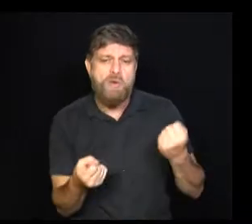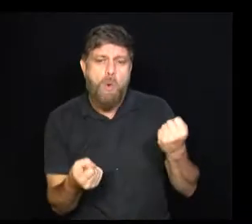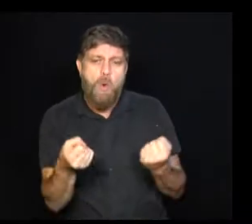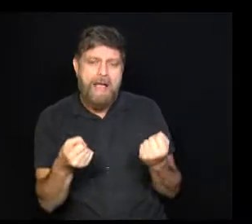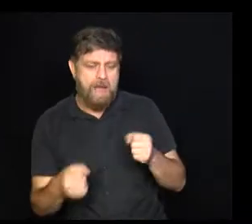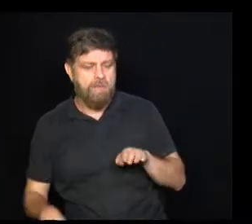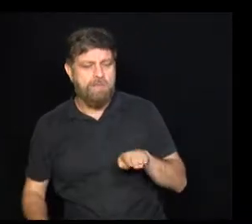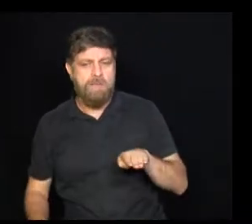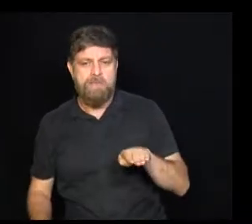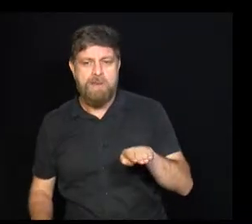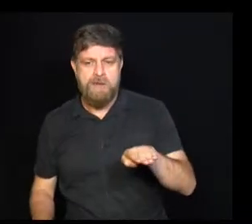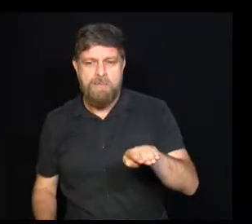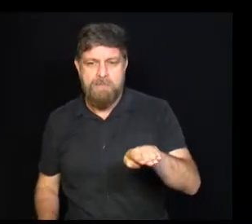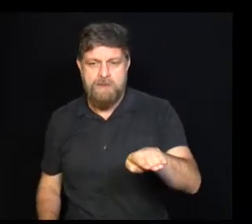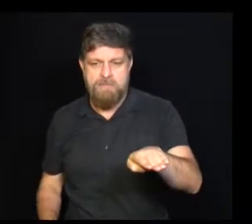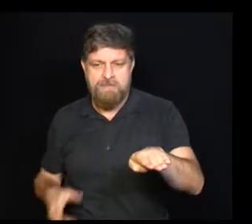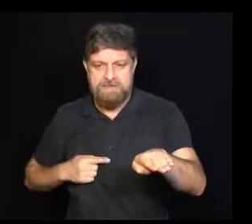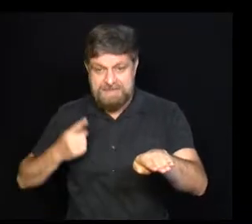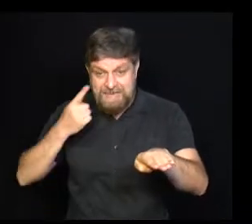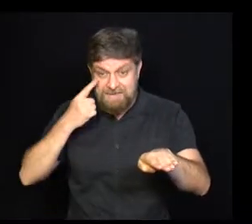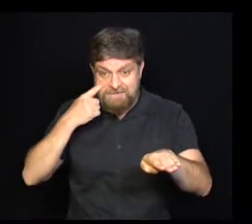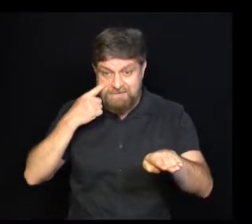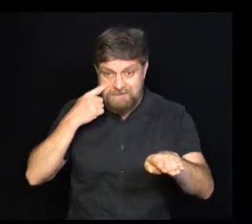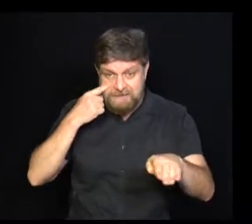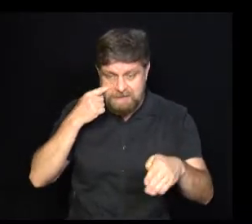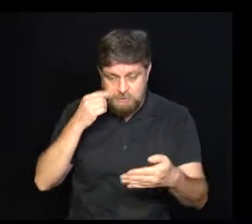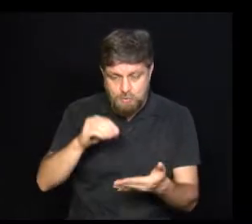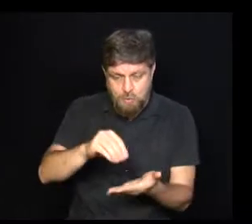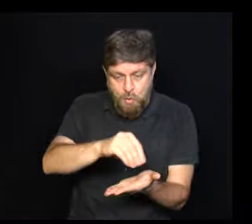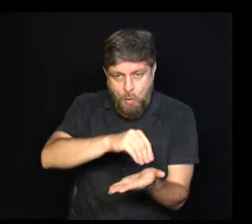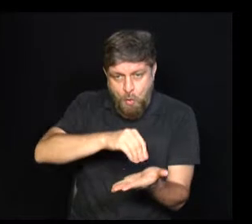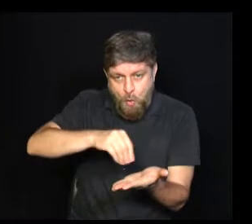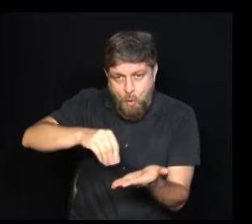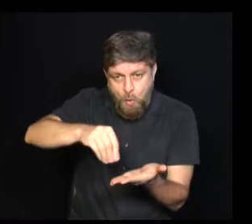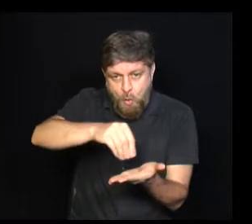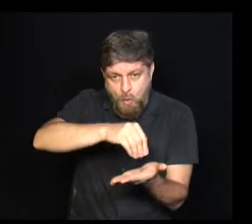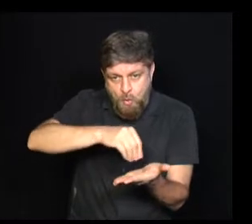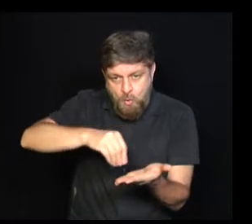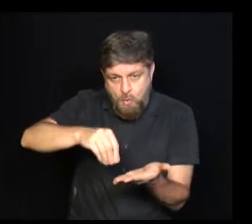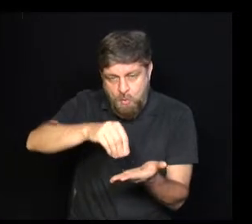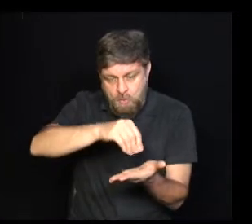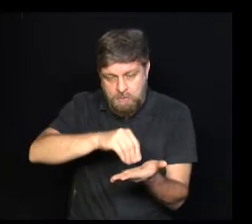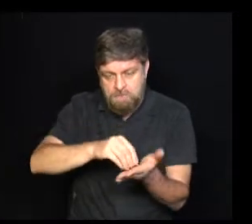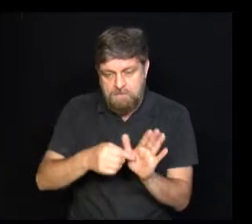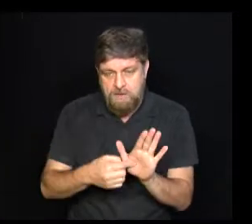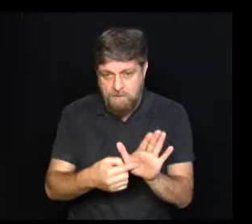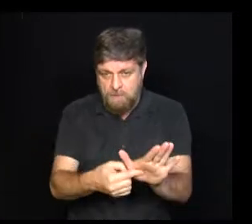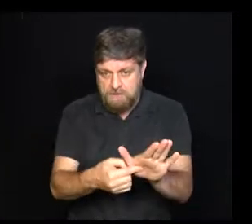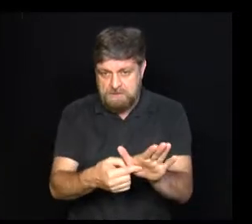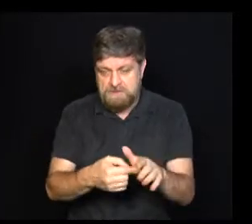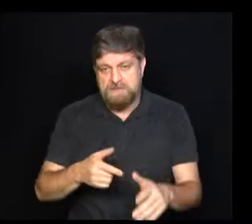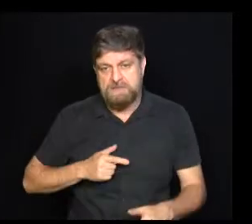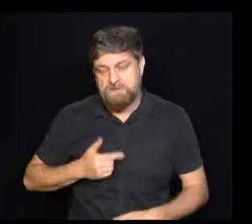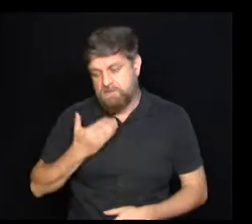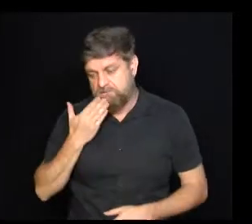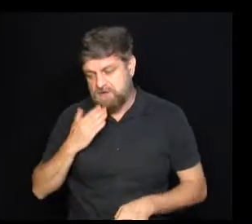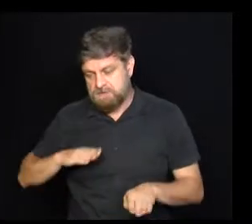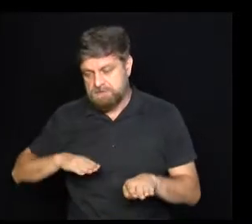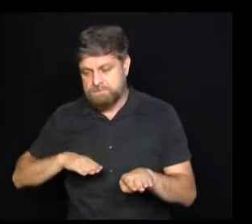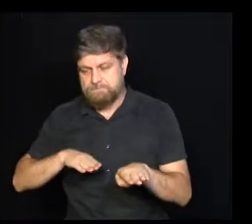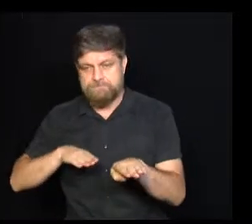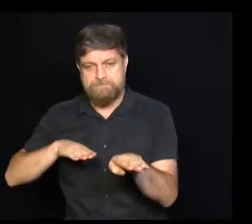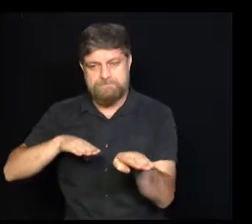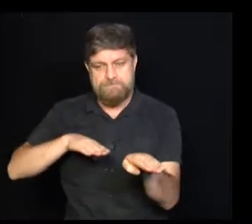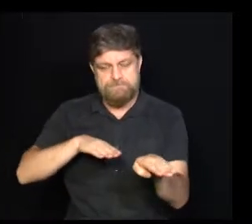né, aparece o carro andando ali, fazendo o trajeto que o Google Maps indica, então é da mesma forma que